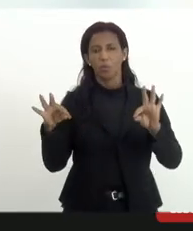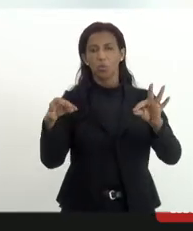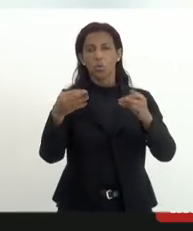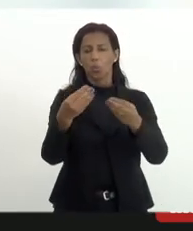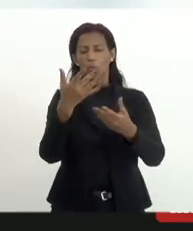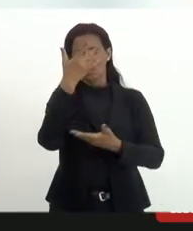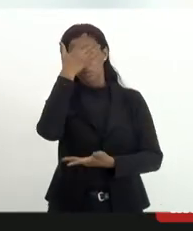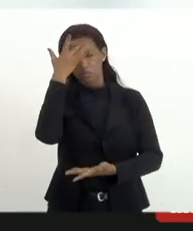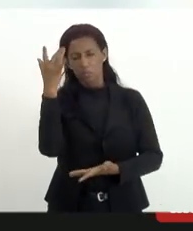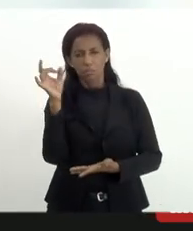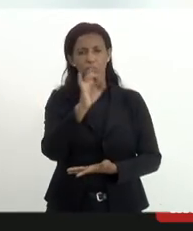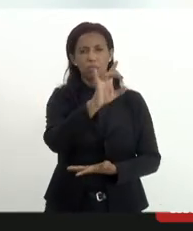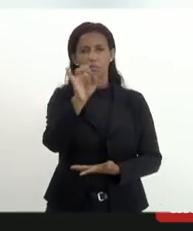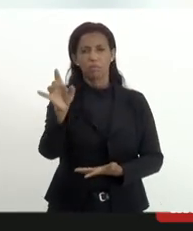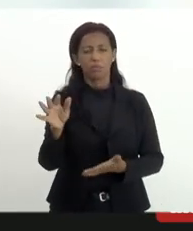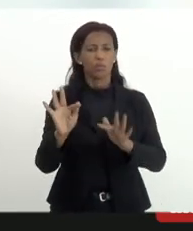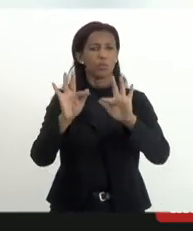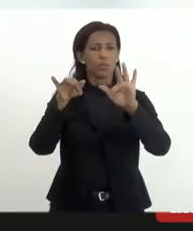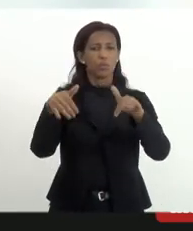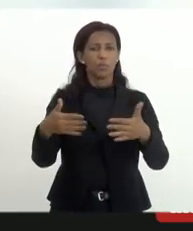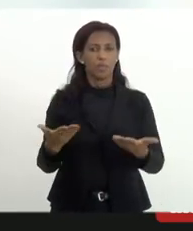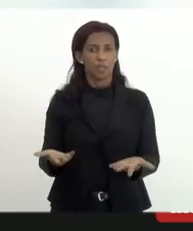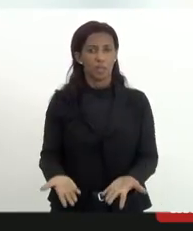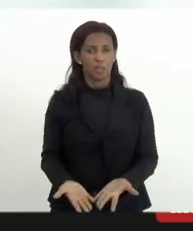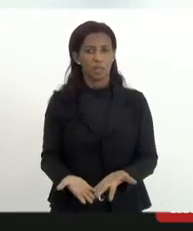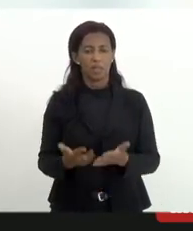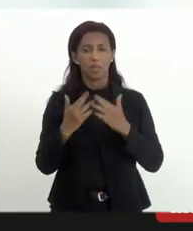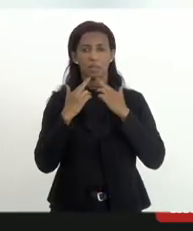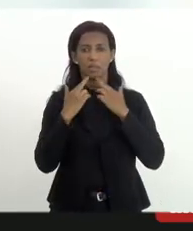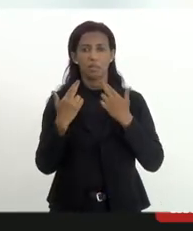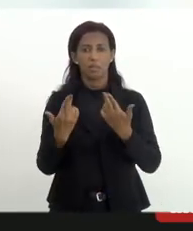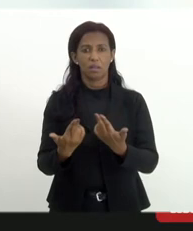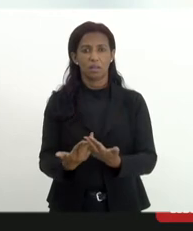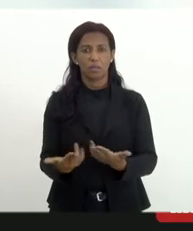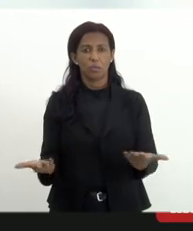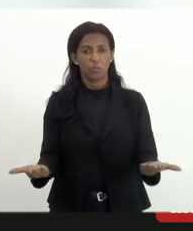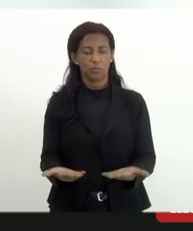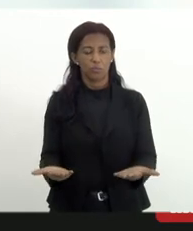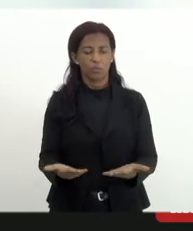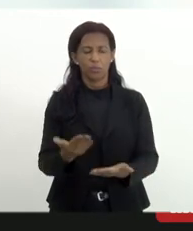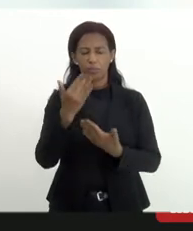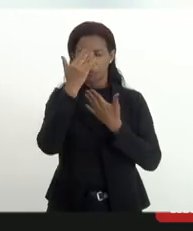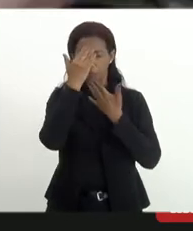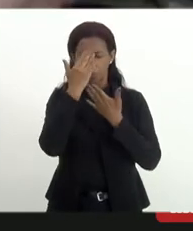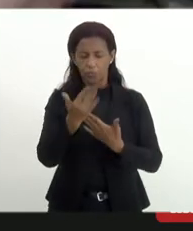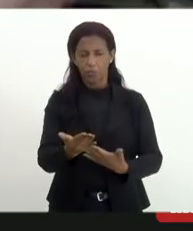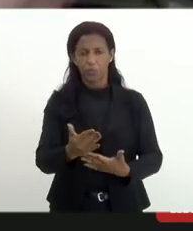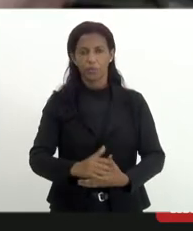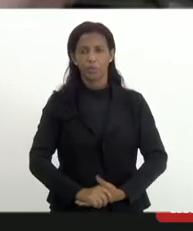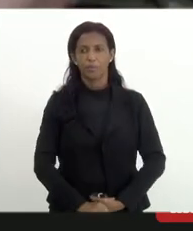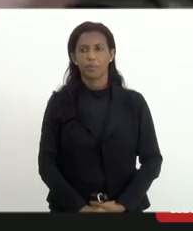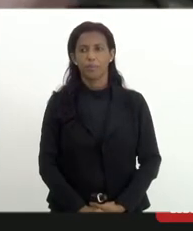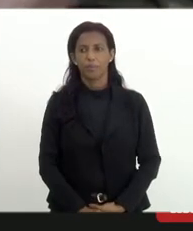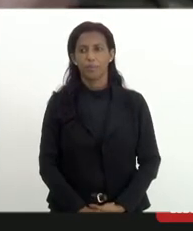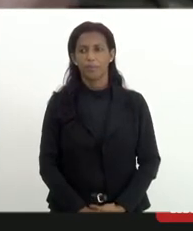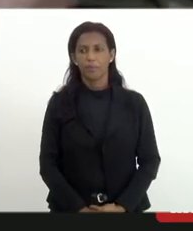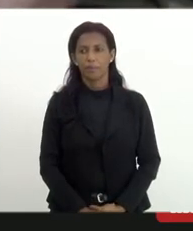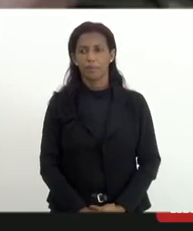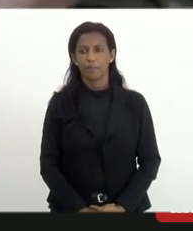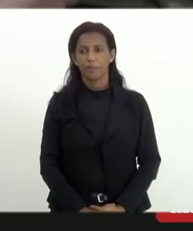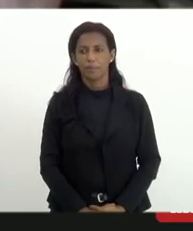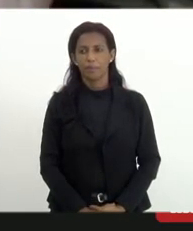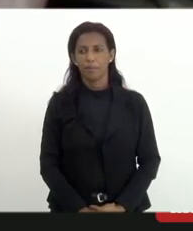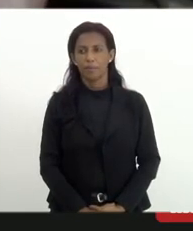e todos, dou por encerrada a nossa reunião de hoje. Muito obrigado. Deputado, só um minuto. Pois